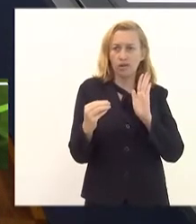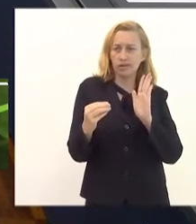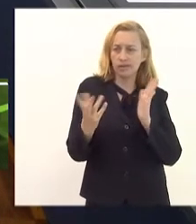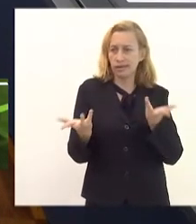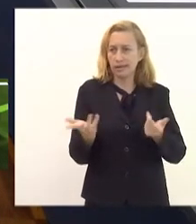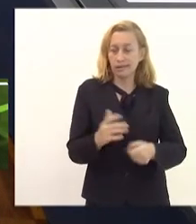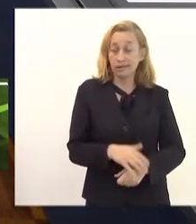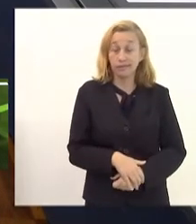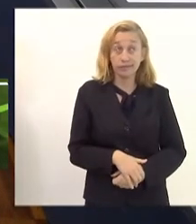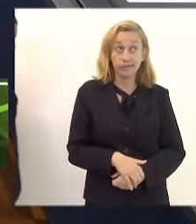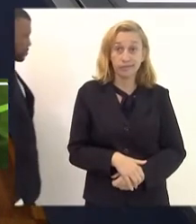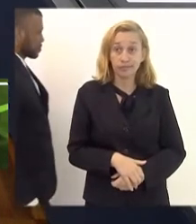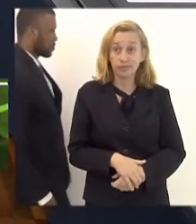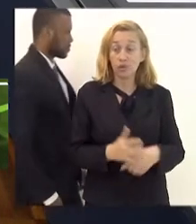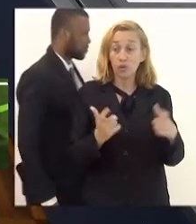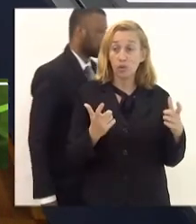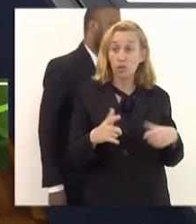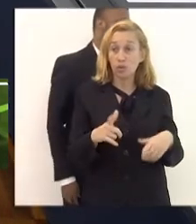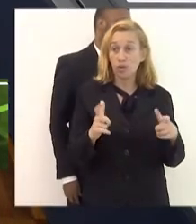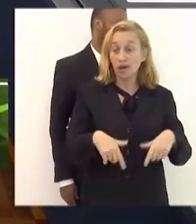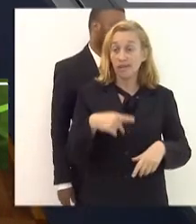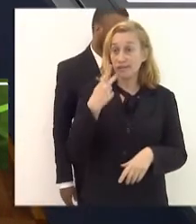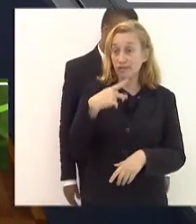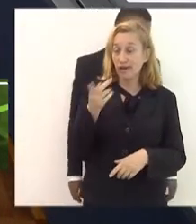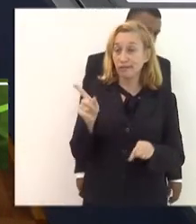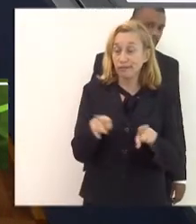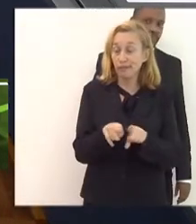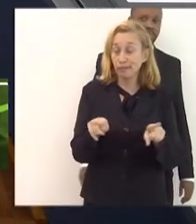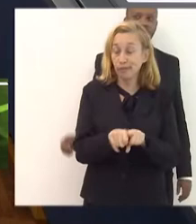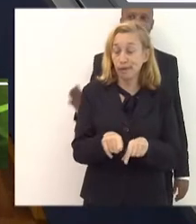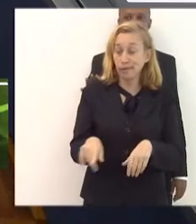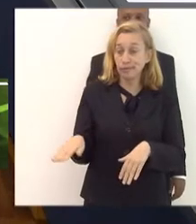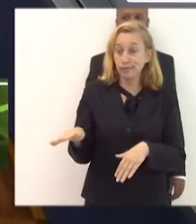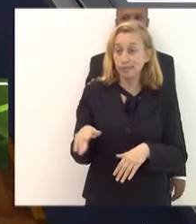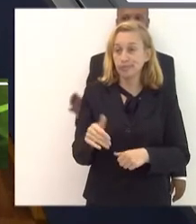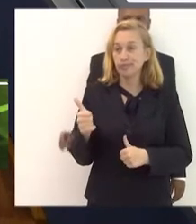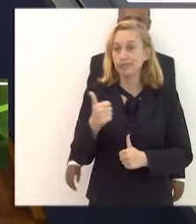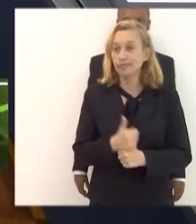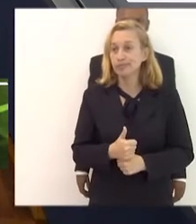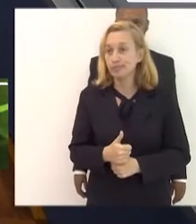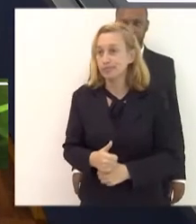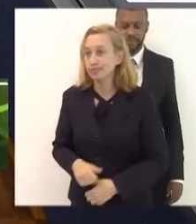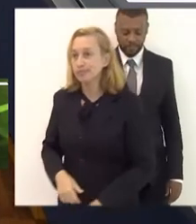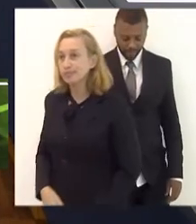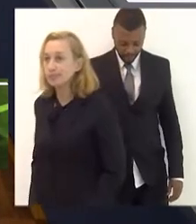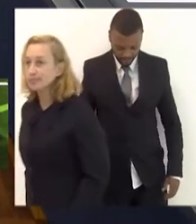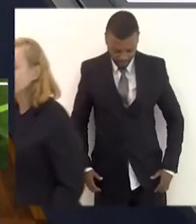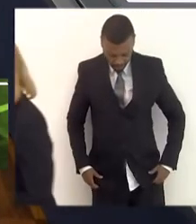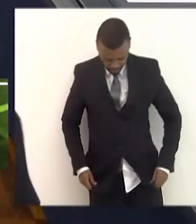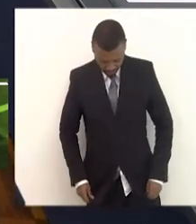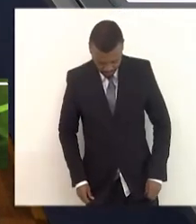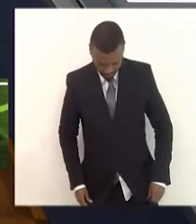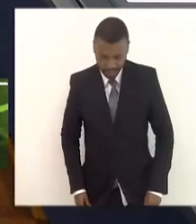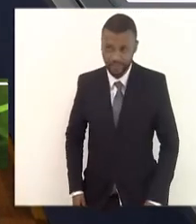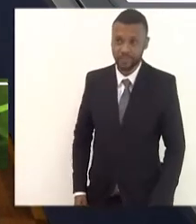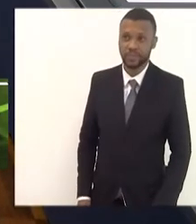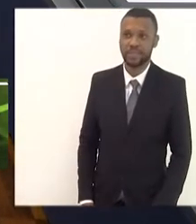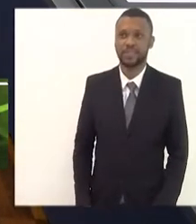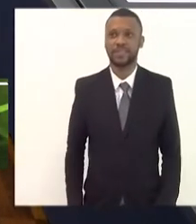há algum tempo, como é lugar de fala também. Né? Lugar de fala, toda hora, agora virou moda também.